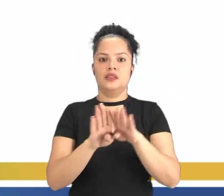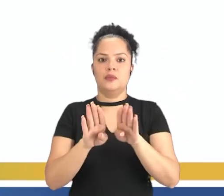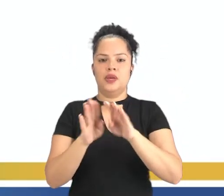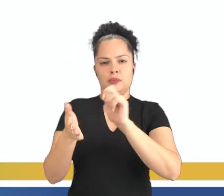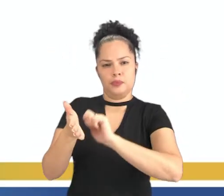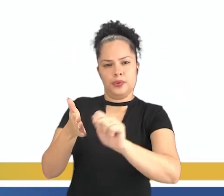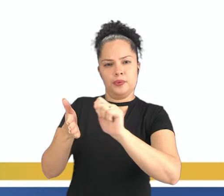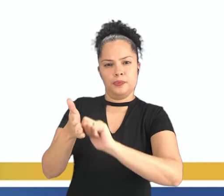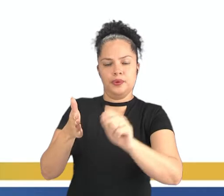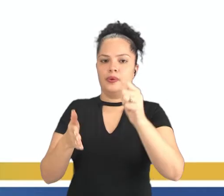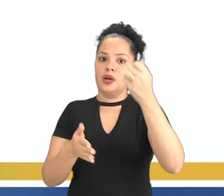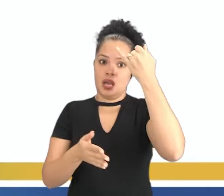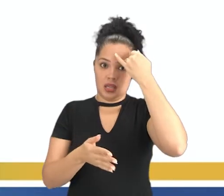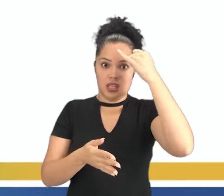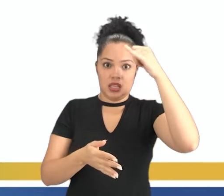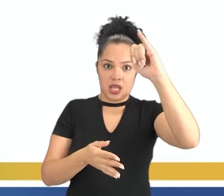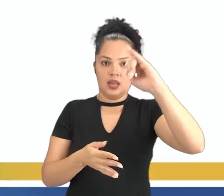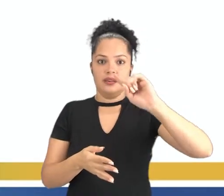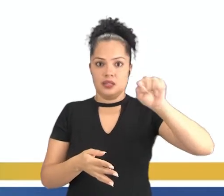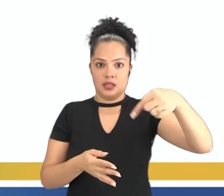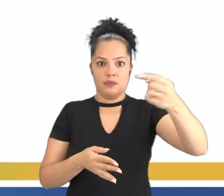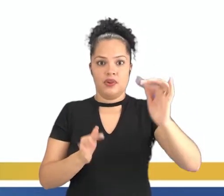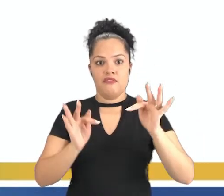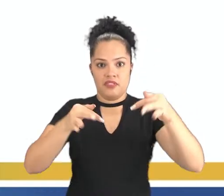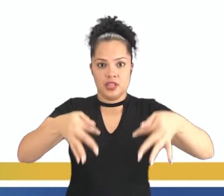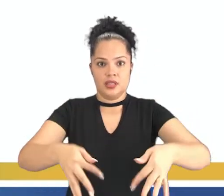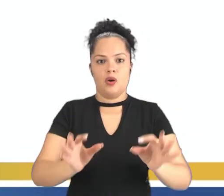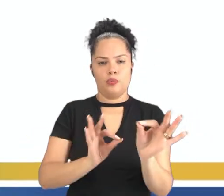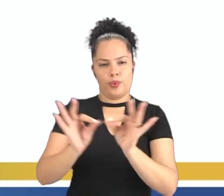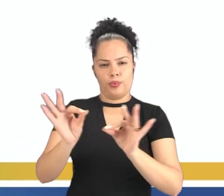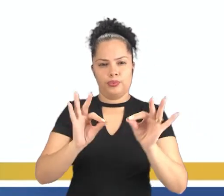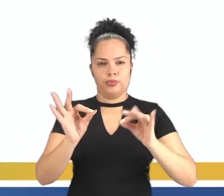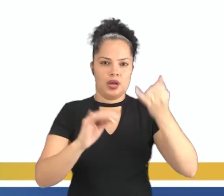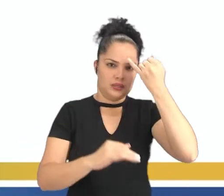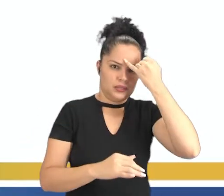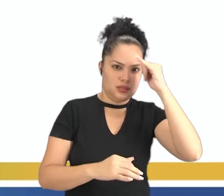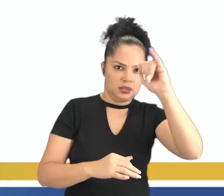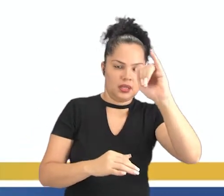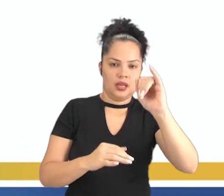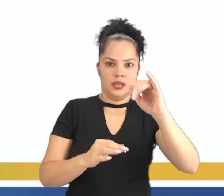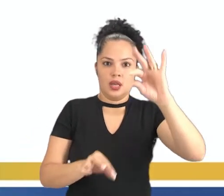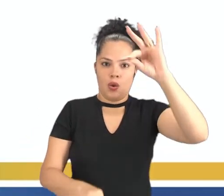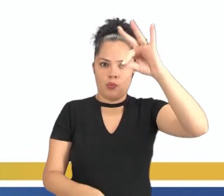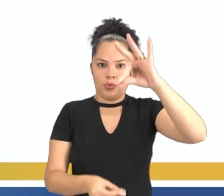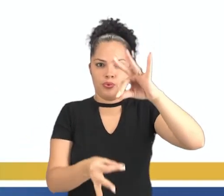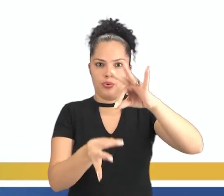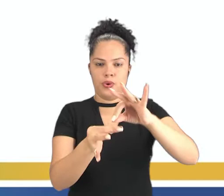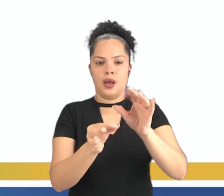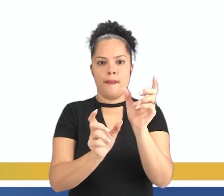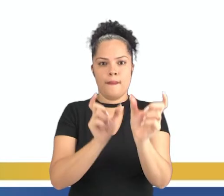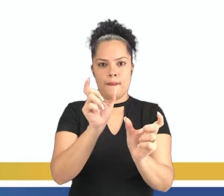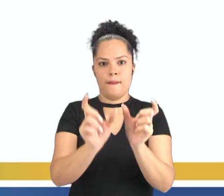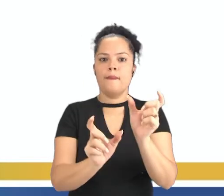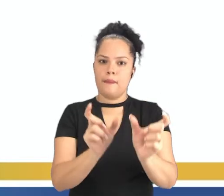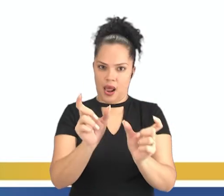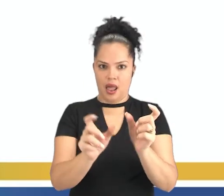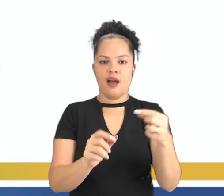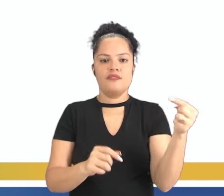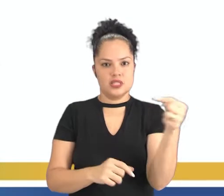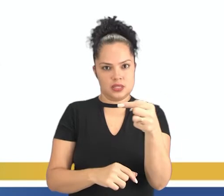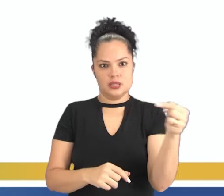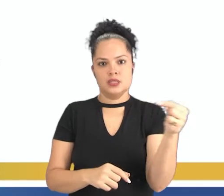ideias principais e, ao final, organizar as ideias com trechos curtos ou palavra-chave, utilizando